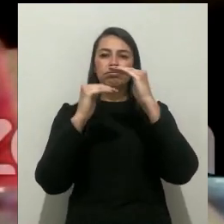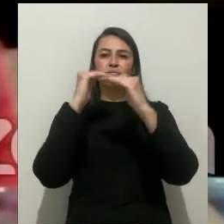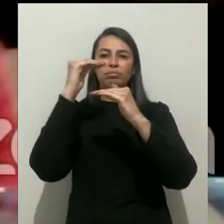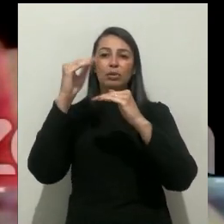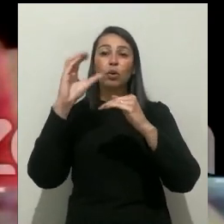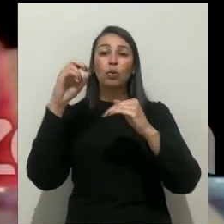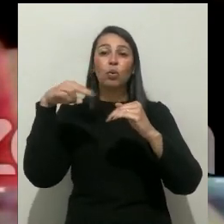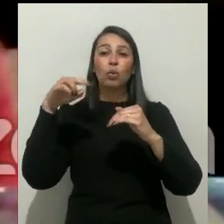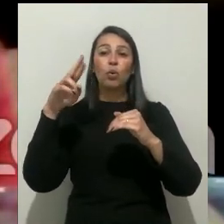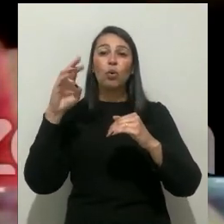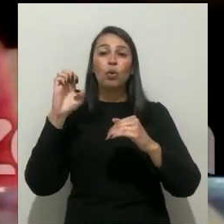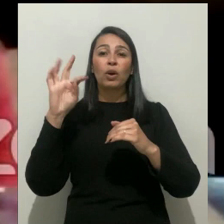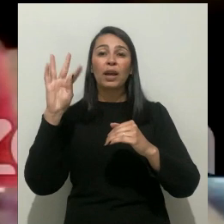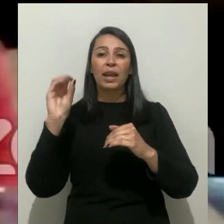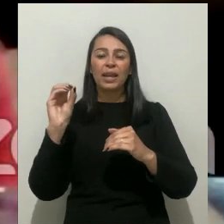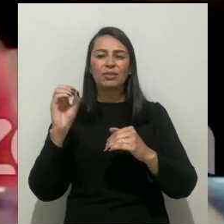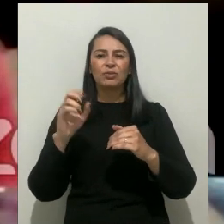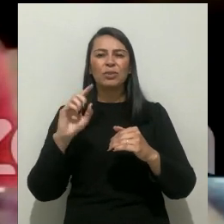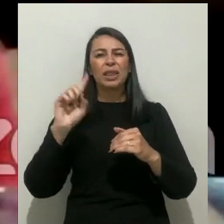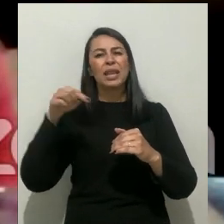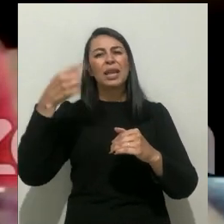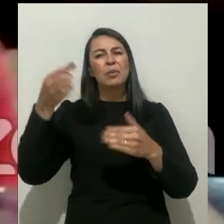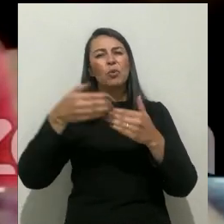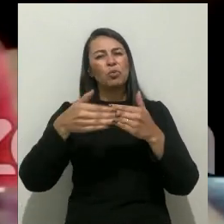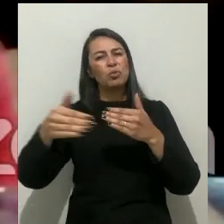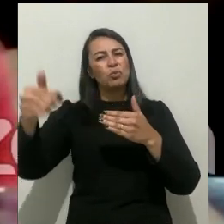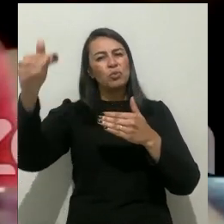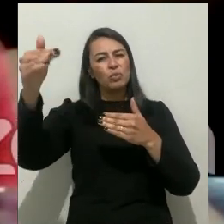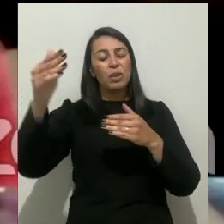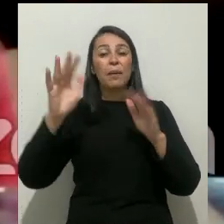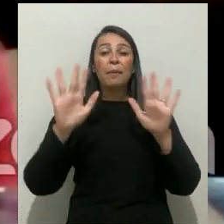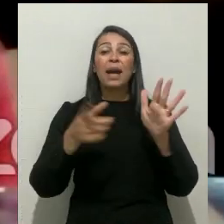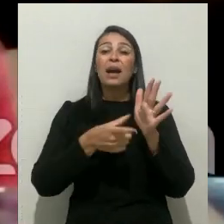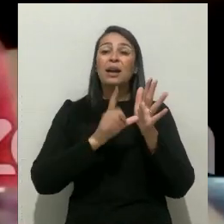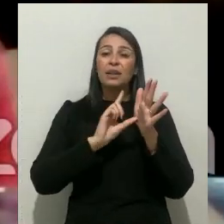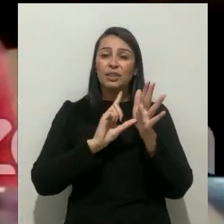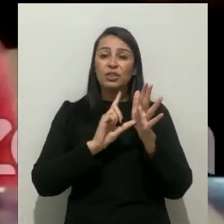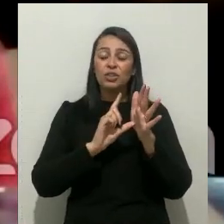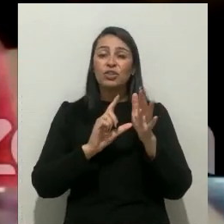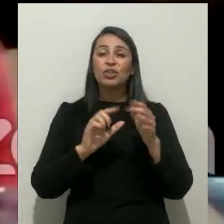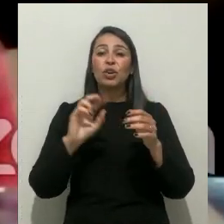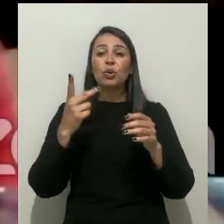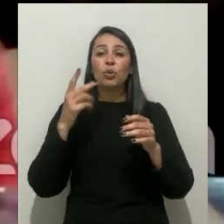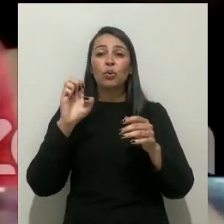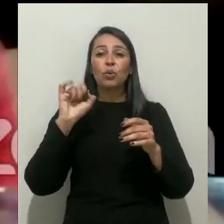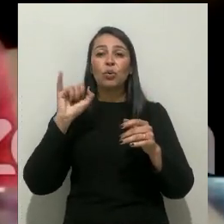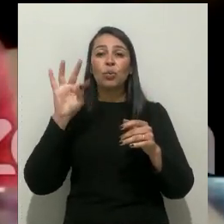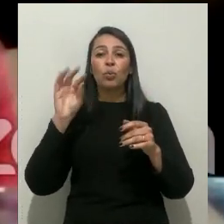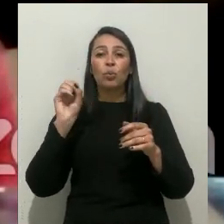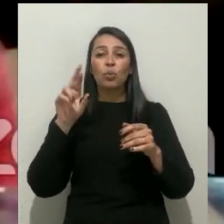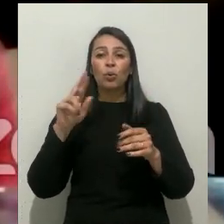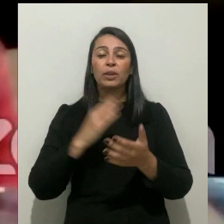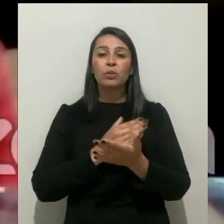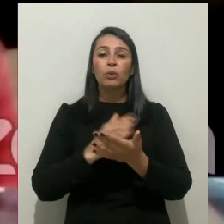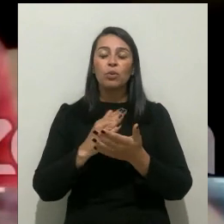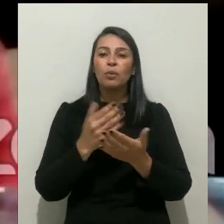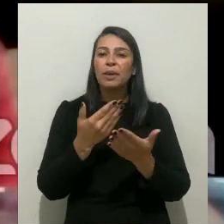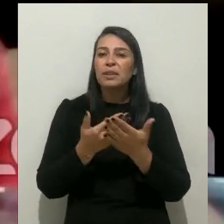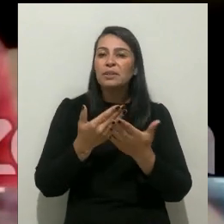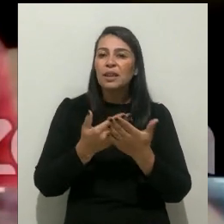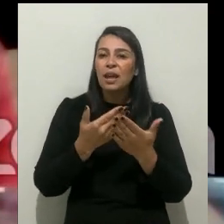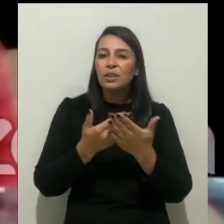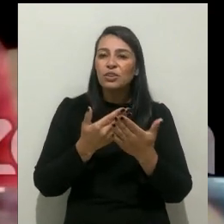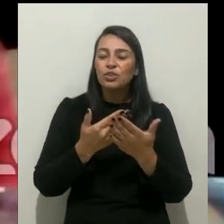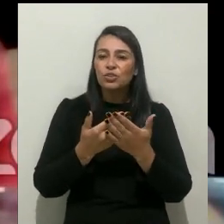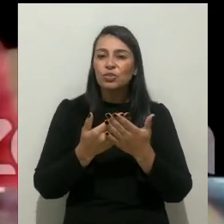mais à frente. Mas, antes disso, de forma quase original, o Heitor passa a ter uns estudos nesse elemento